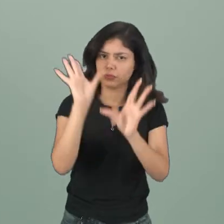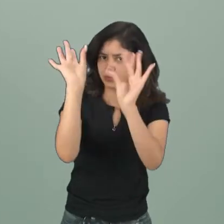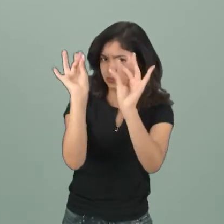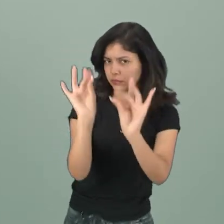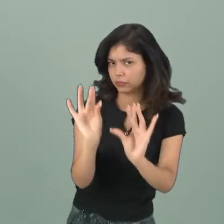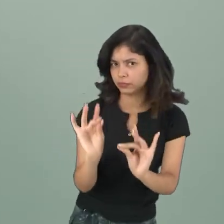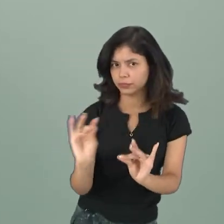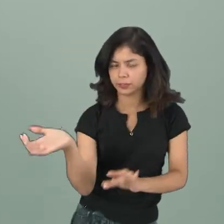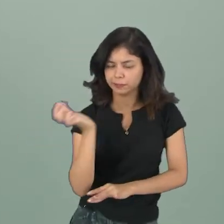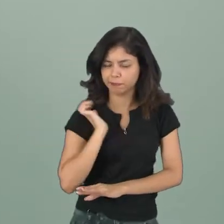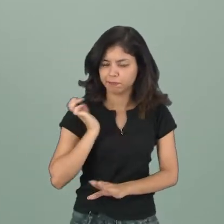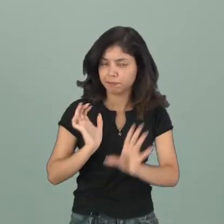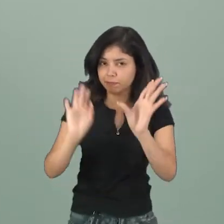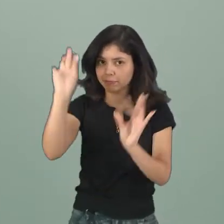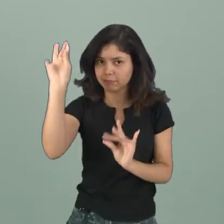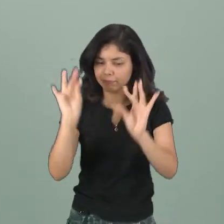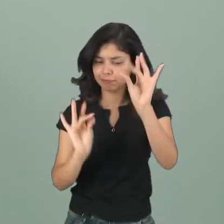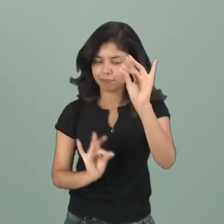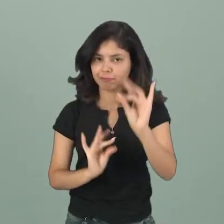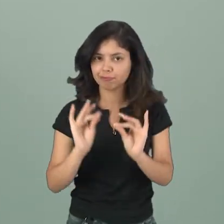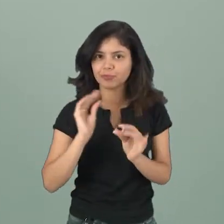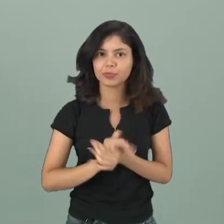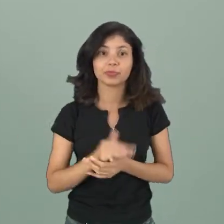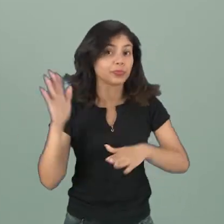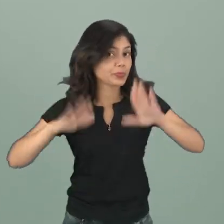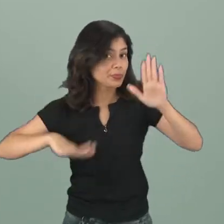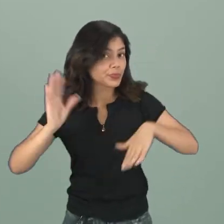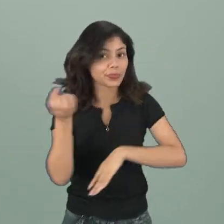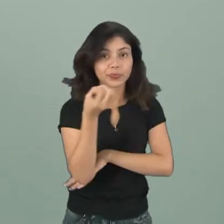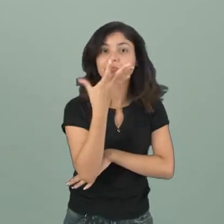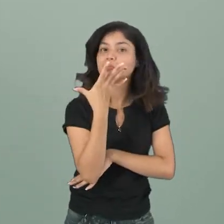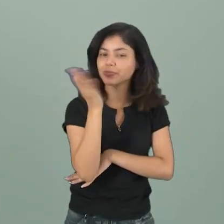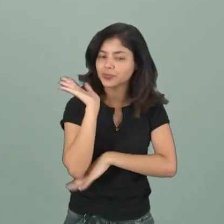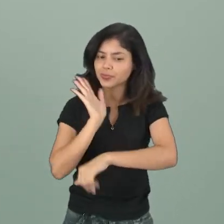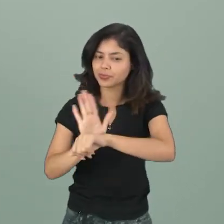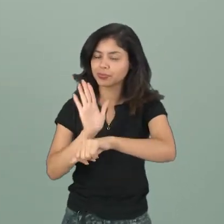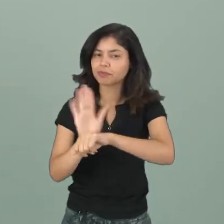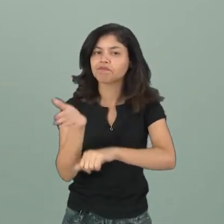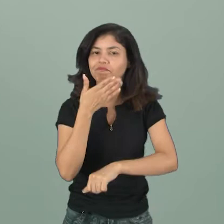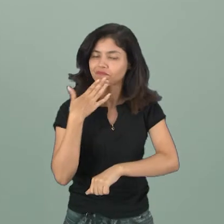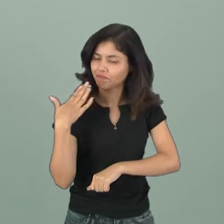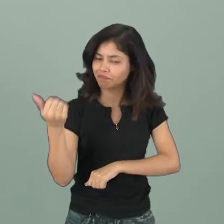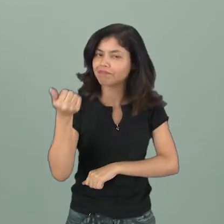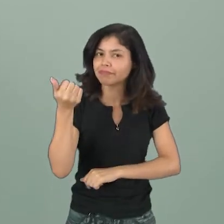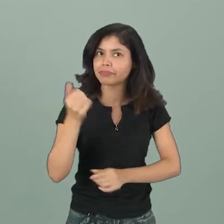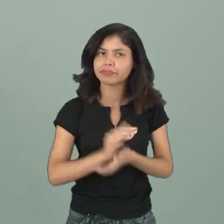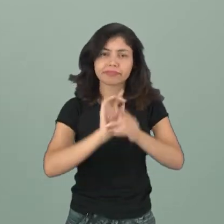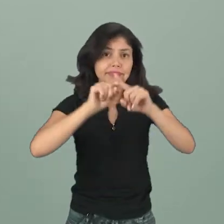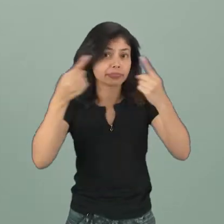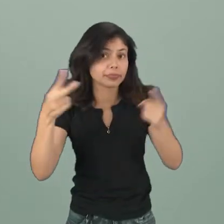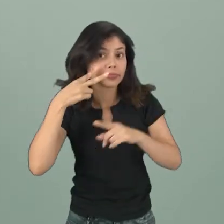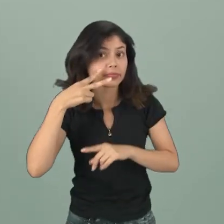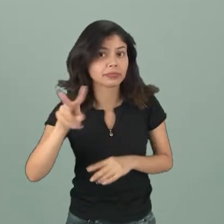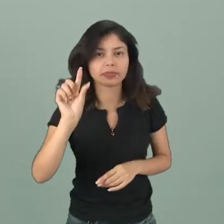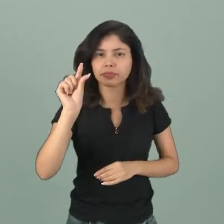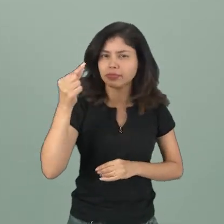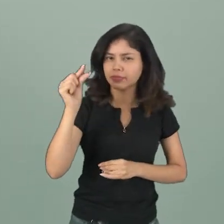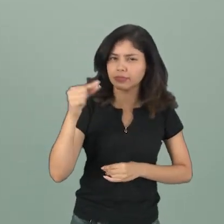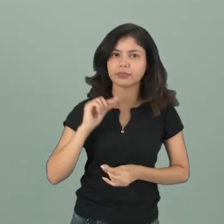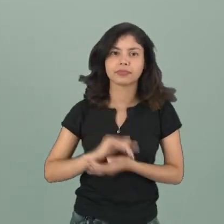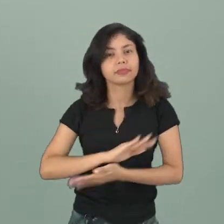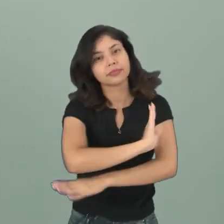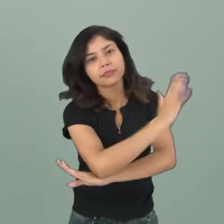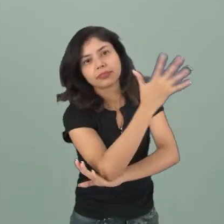detalhes, as riquezas de detalhe, às vezes uma fotografia ajuda bastante. Mas vamos ver um pouco sobre